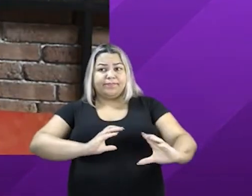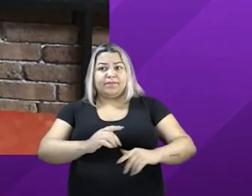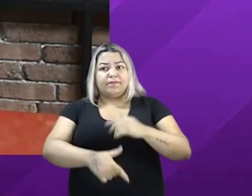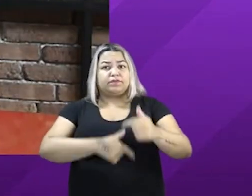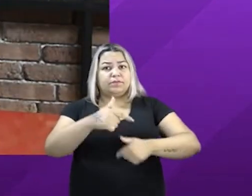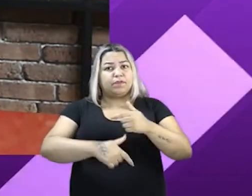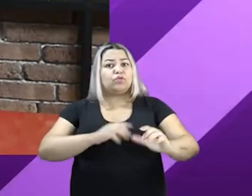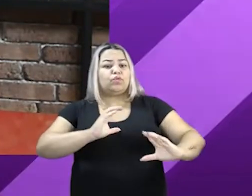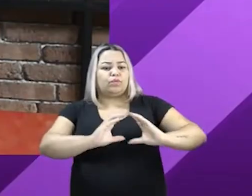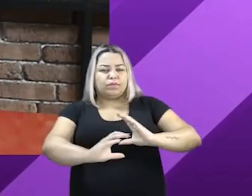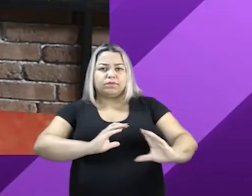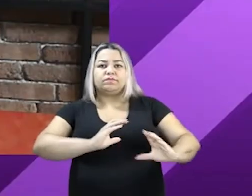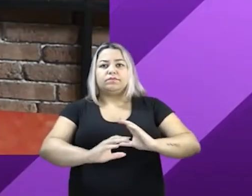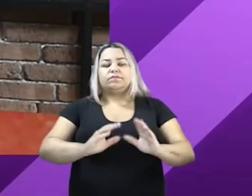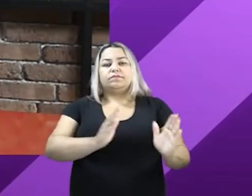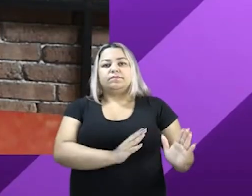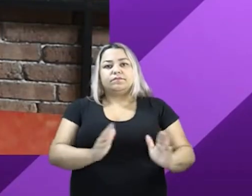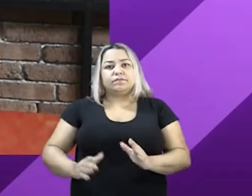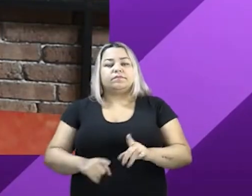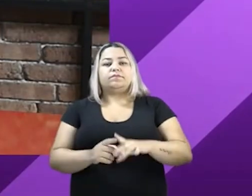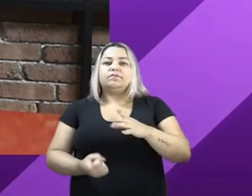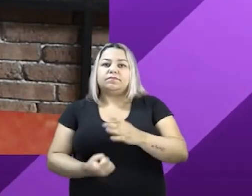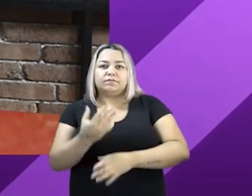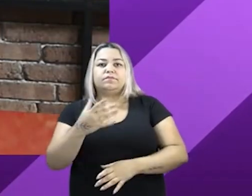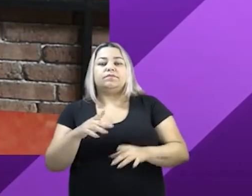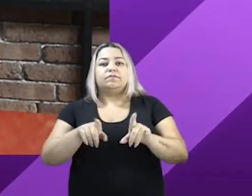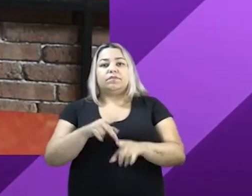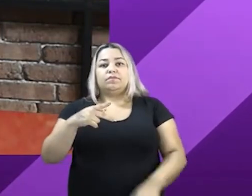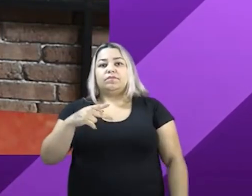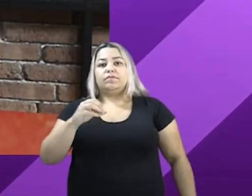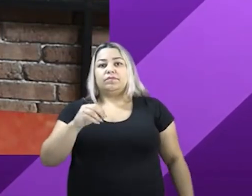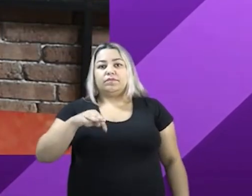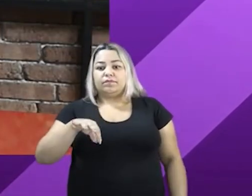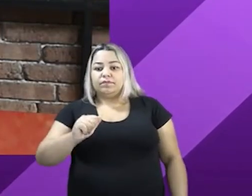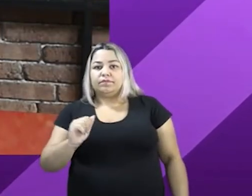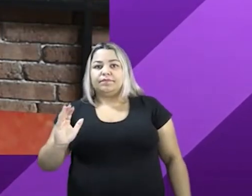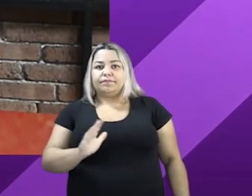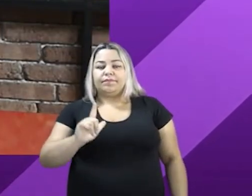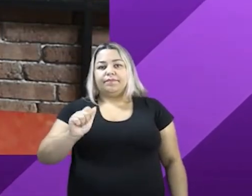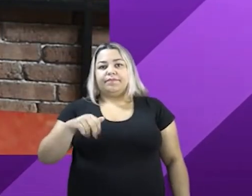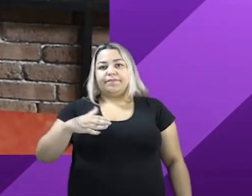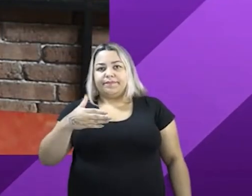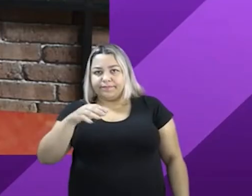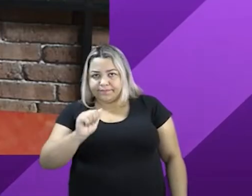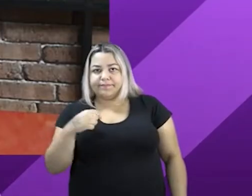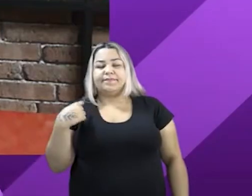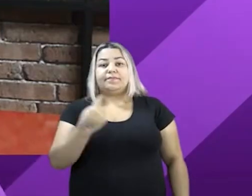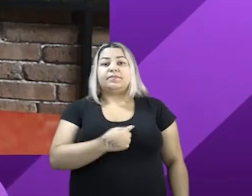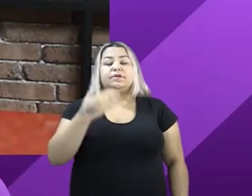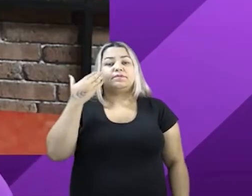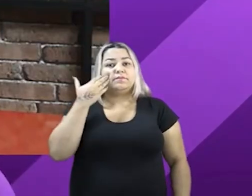trabalhar com comunicação a partir do processo de fundação do coletivo Ponta de Lança foi muito importante para a gente nesse sentido de a gente compreender